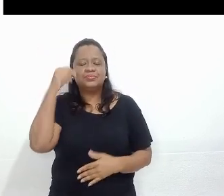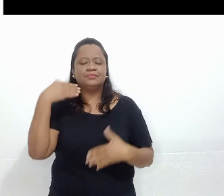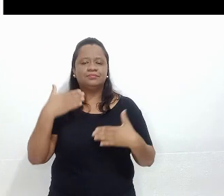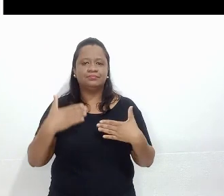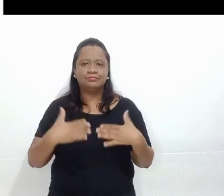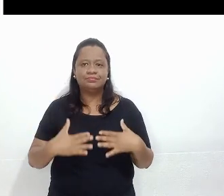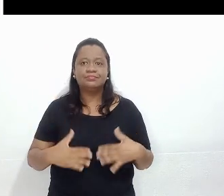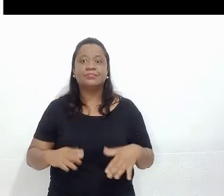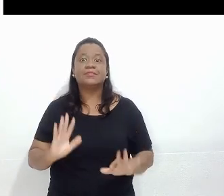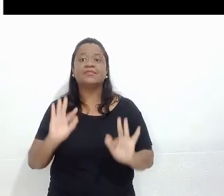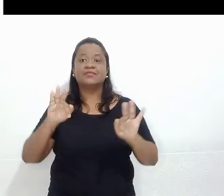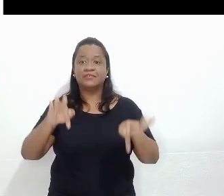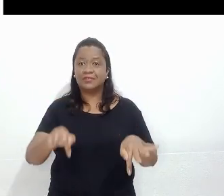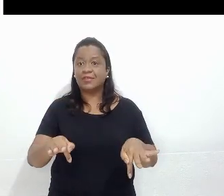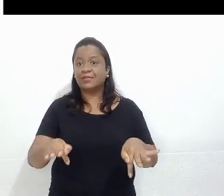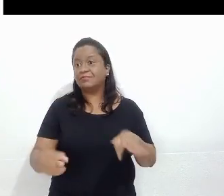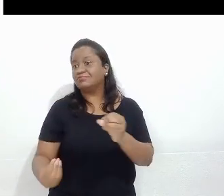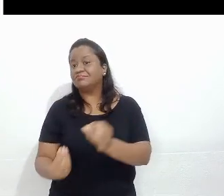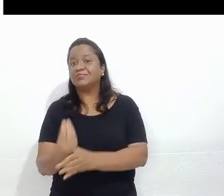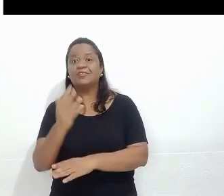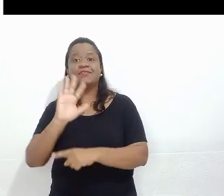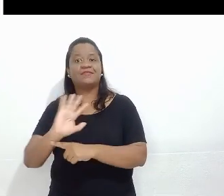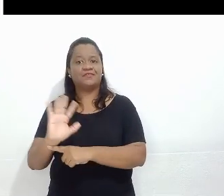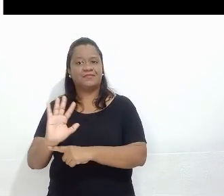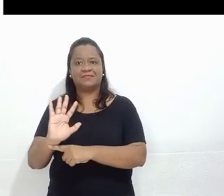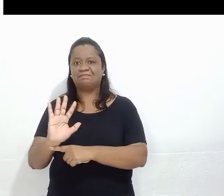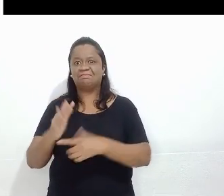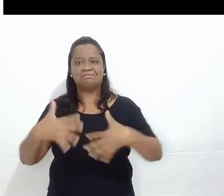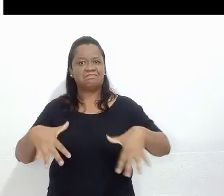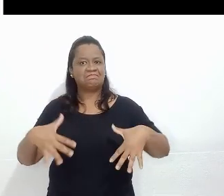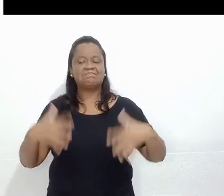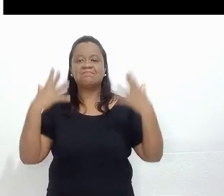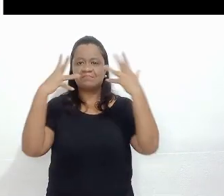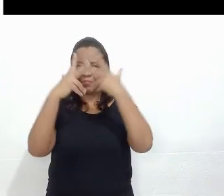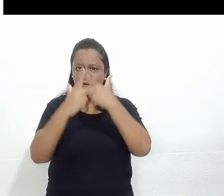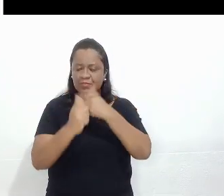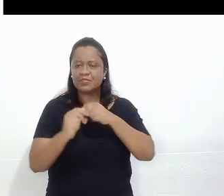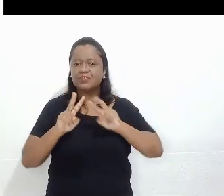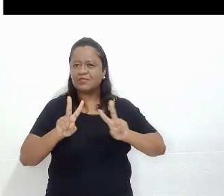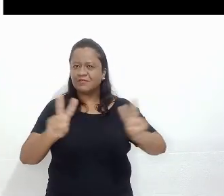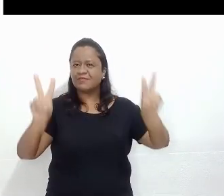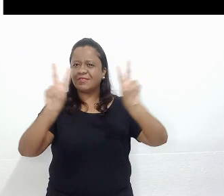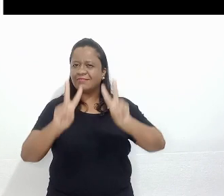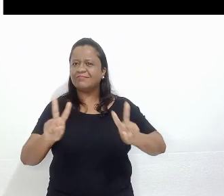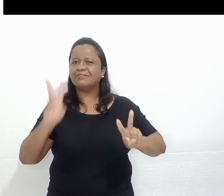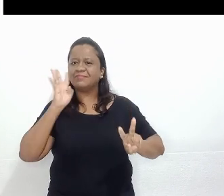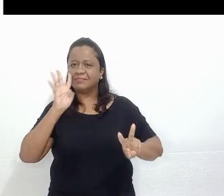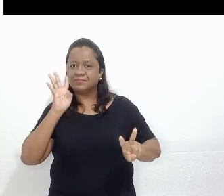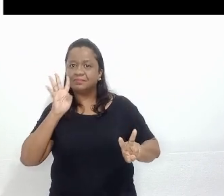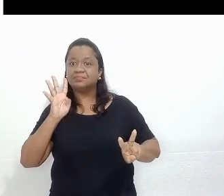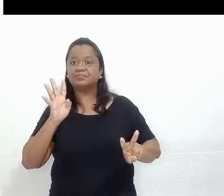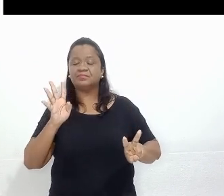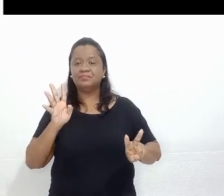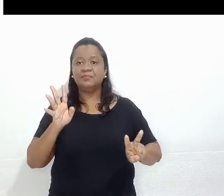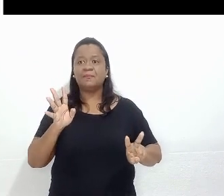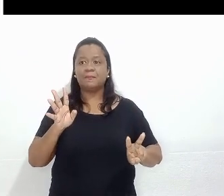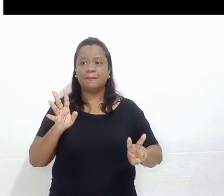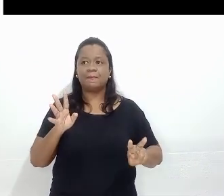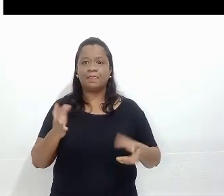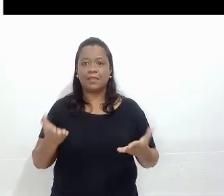e no final você tem um filme, né? É fantástico, assim, é muito lindo mesmo de ver, muito legal. E eu acho que